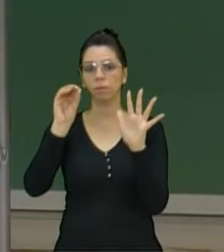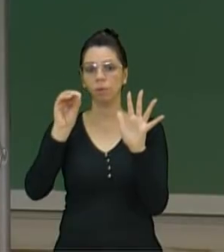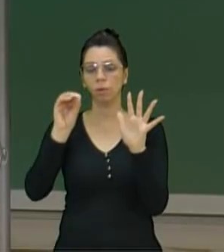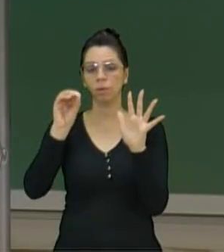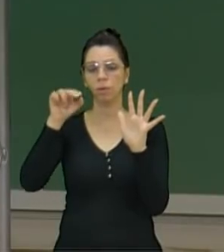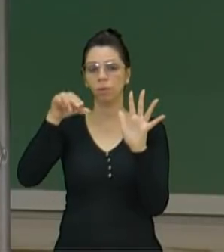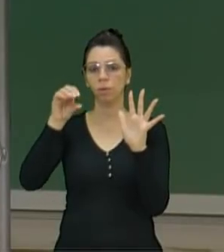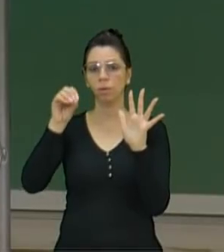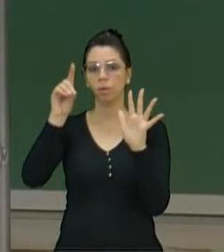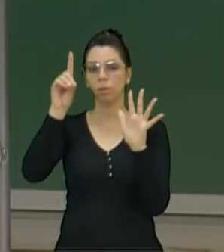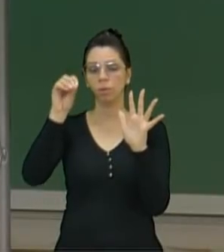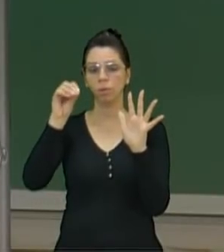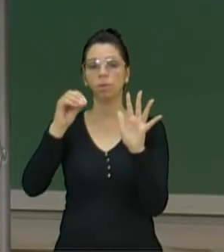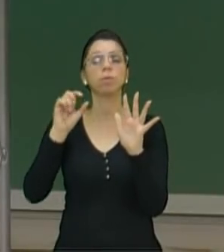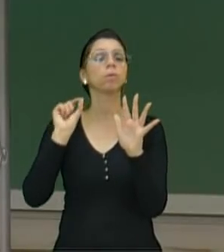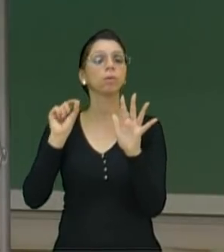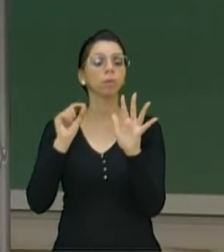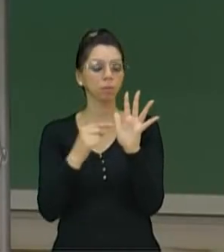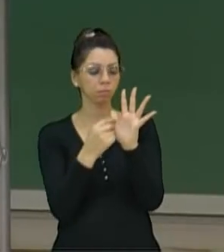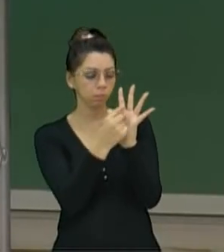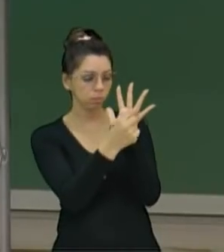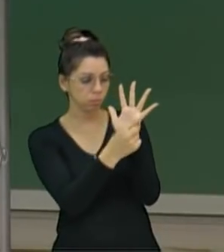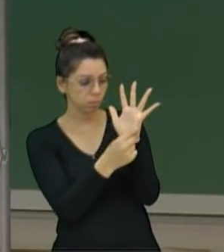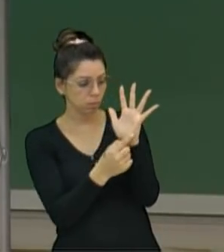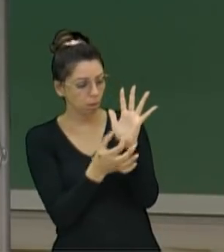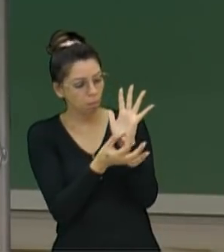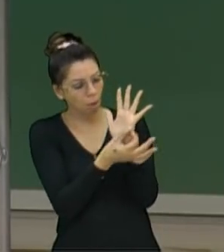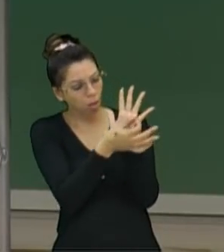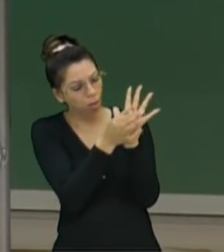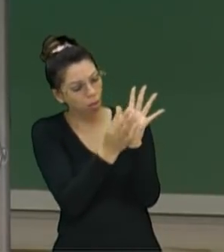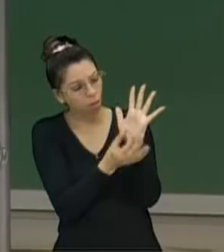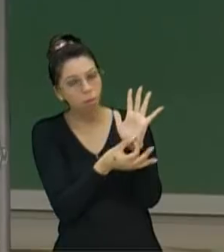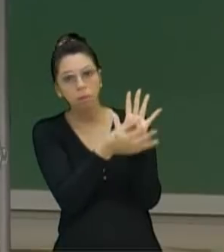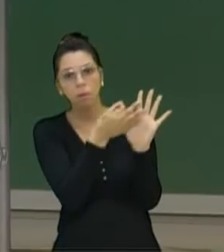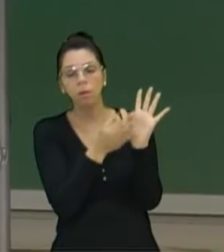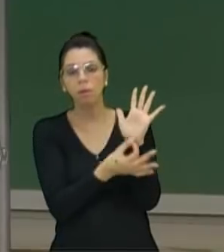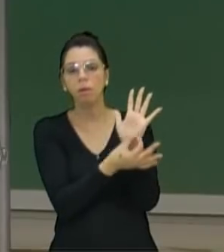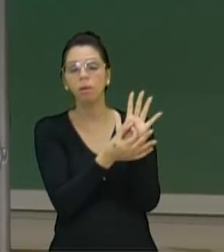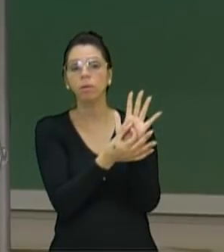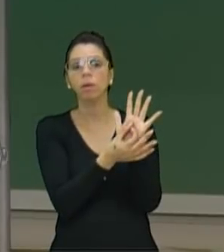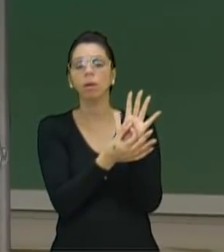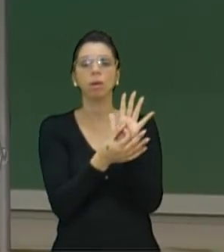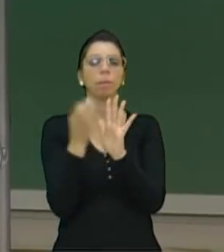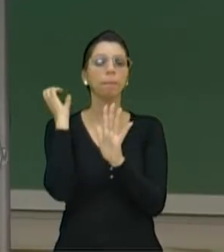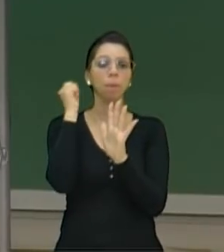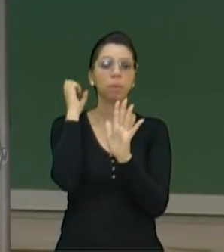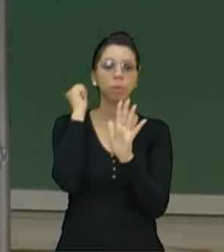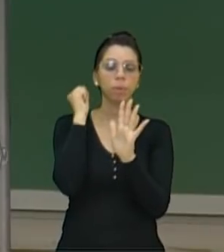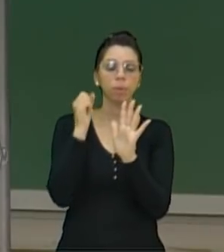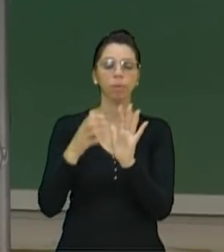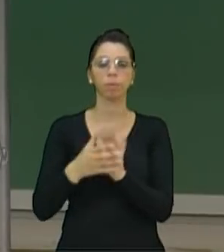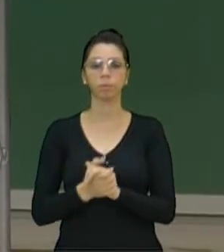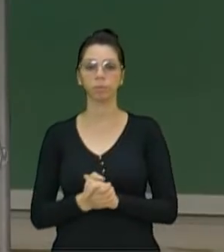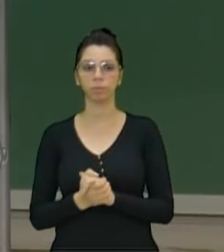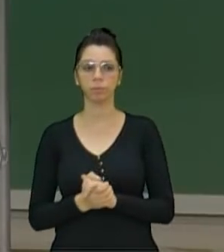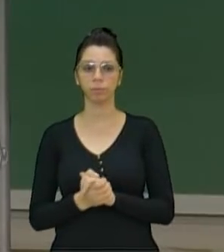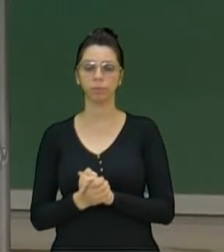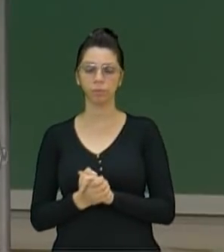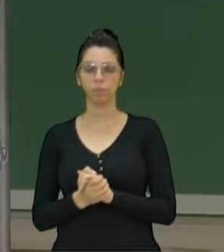são vários, eles contêm muitos glóbulos brancos ali dentro. Então, o que eles vão fazer? Eles